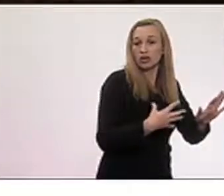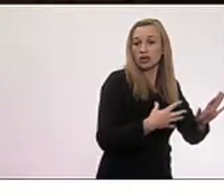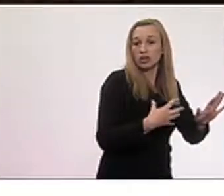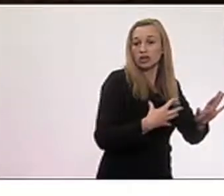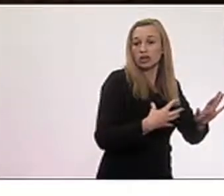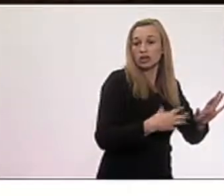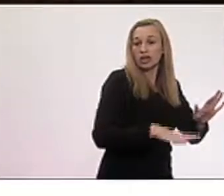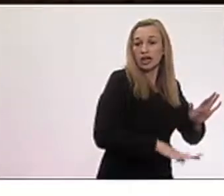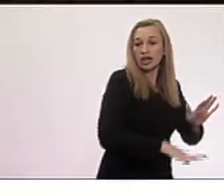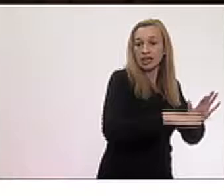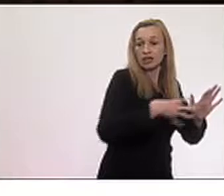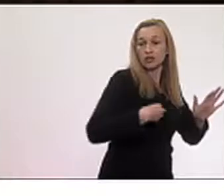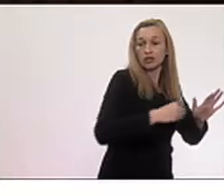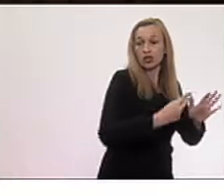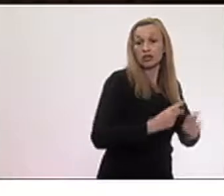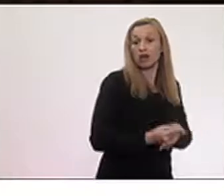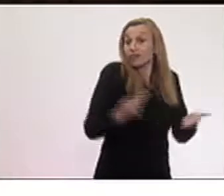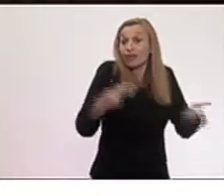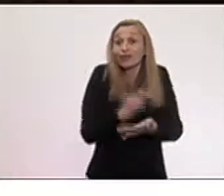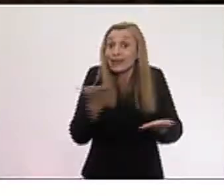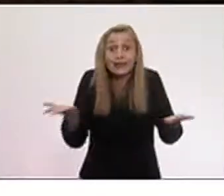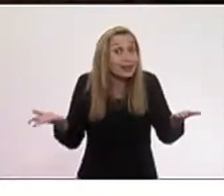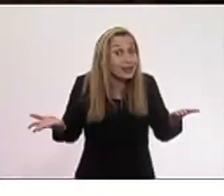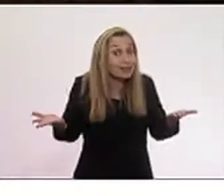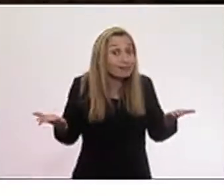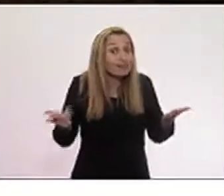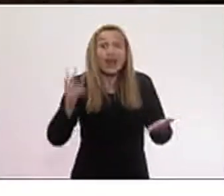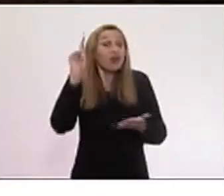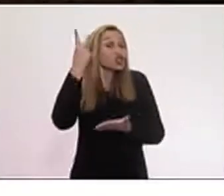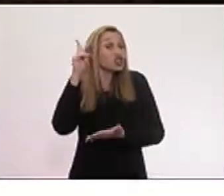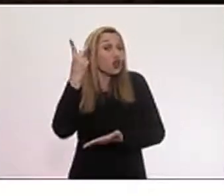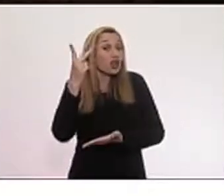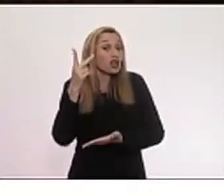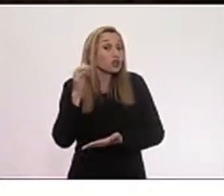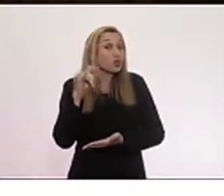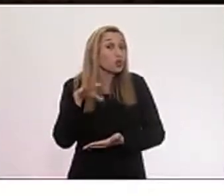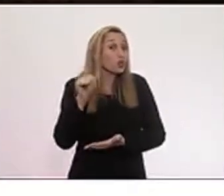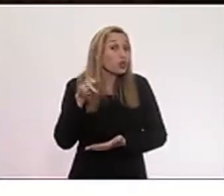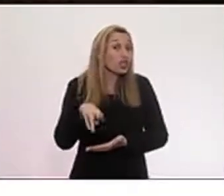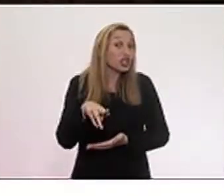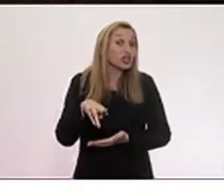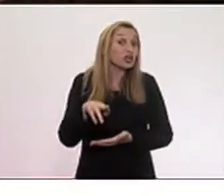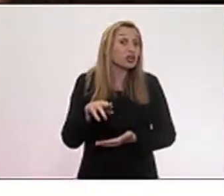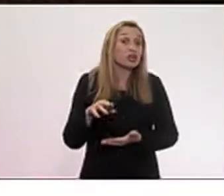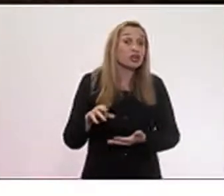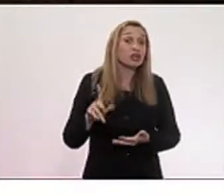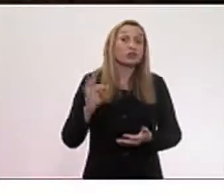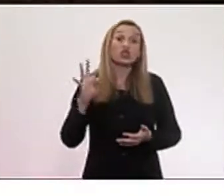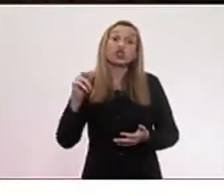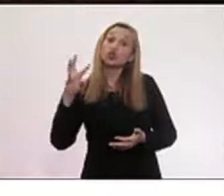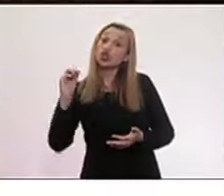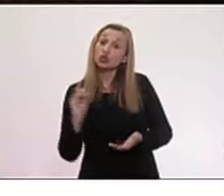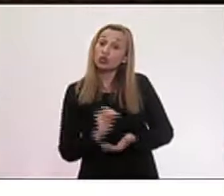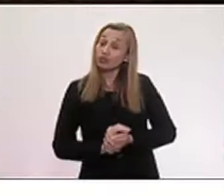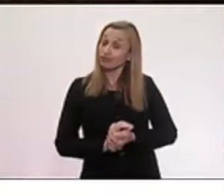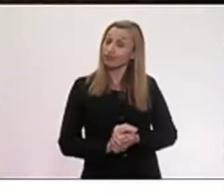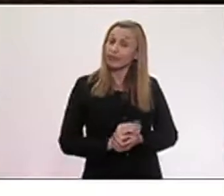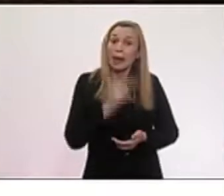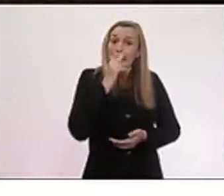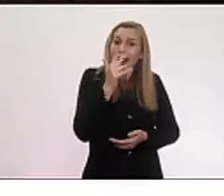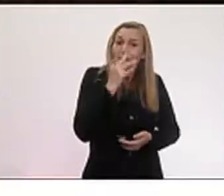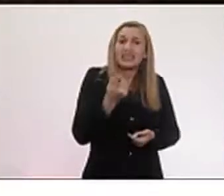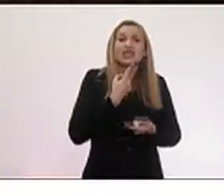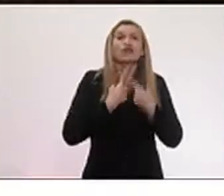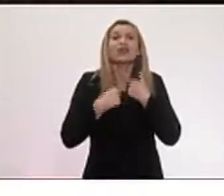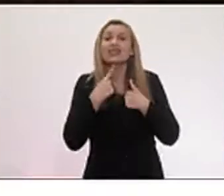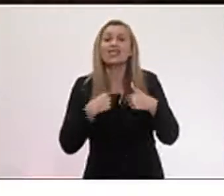menos o que está acontecendo, né? É a história do cupim com o tico-tico. Parece que é o